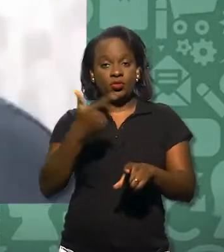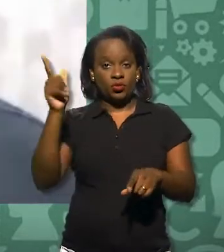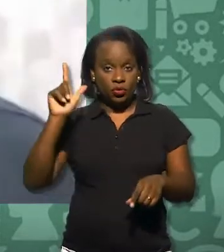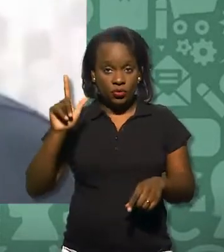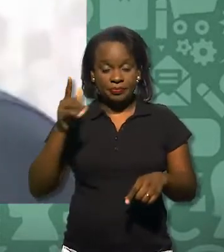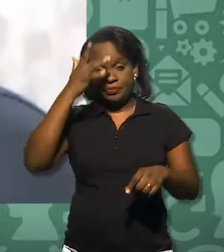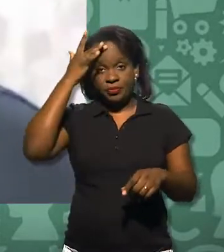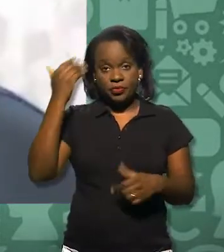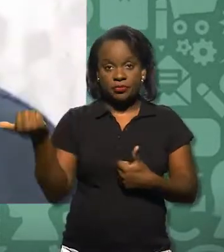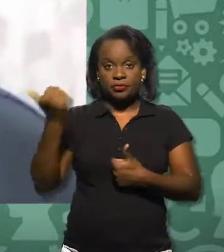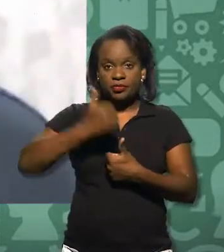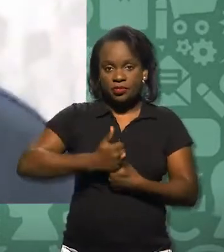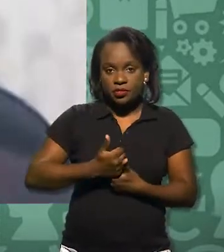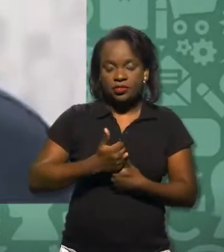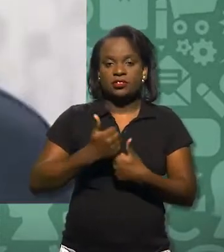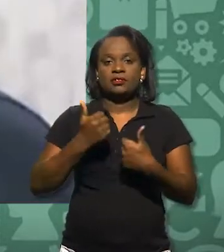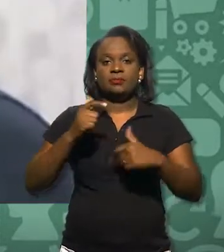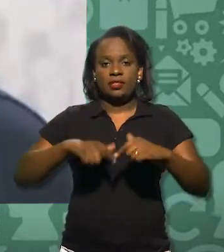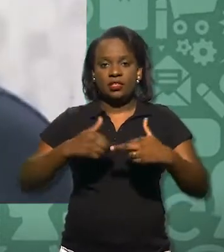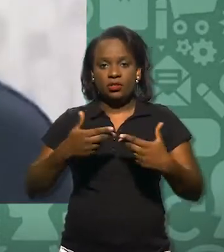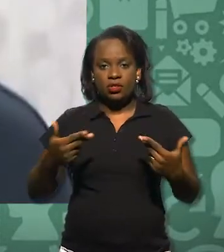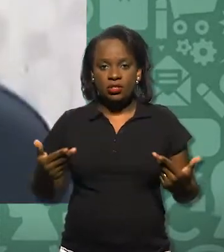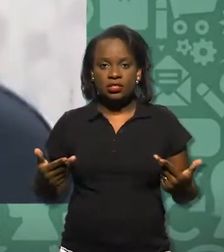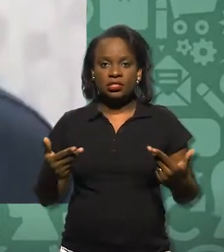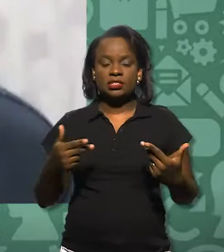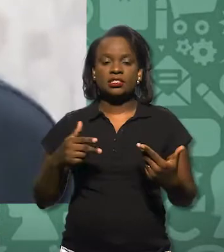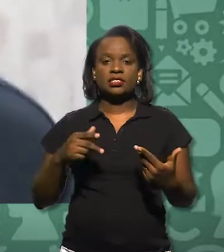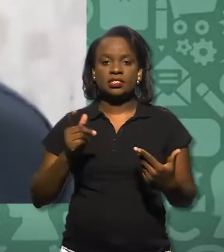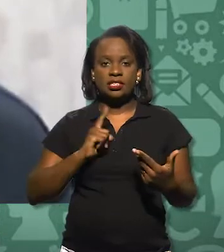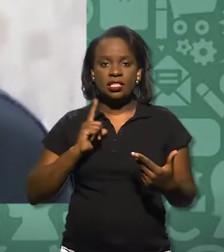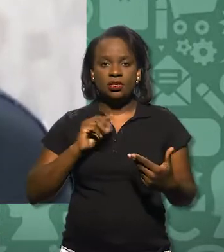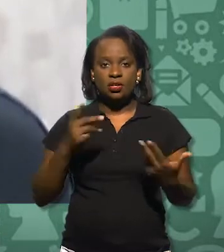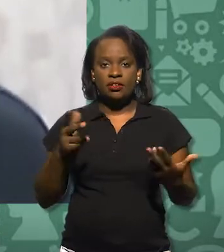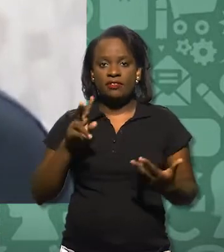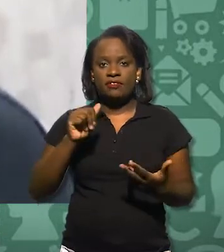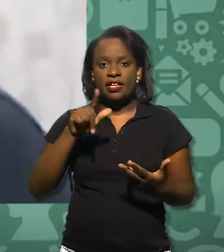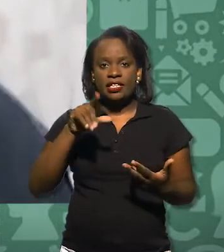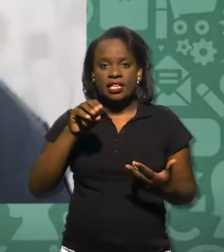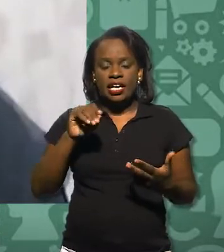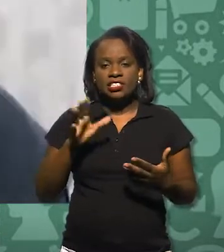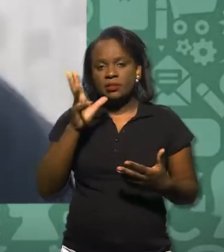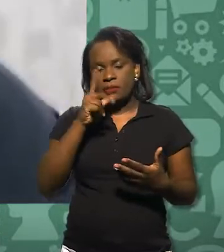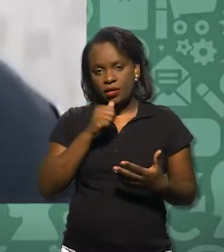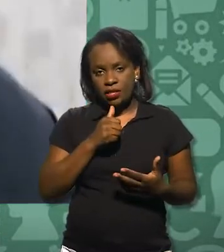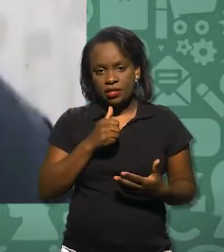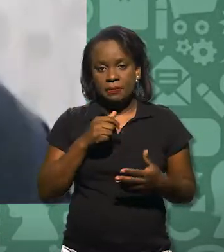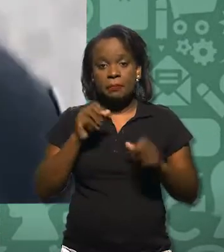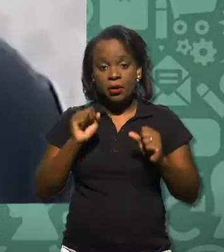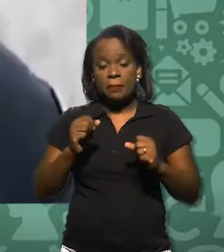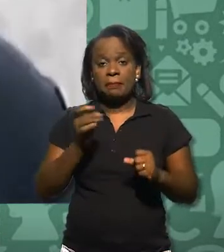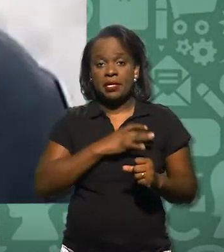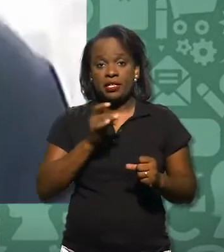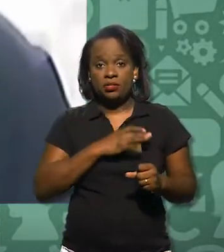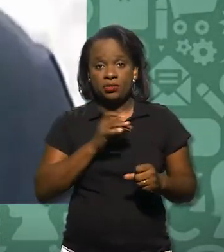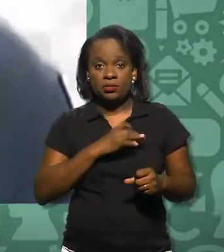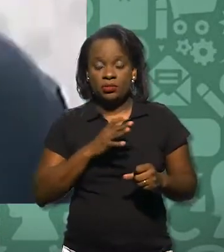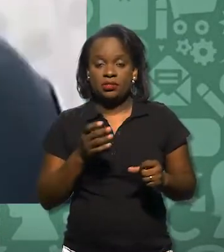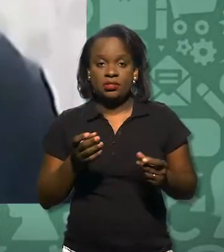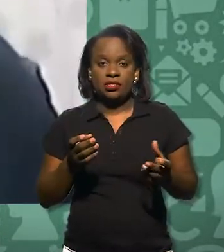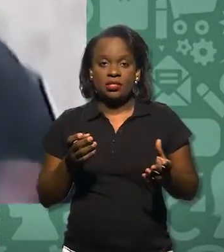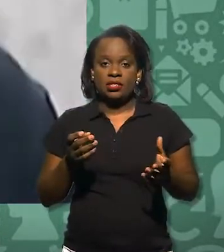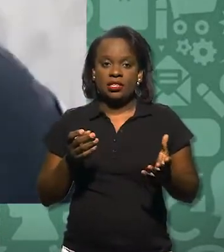outra coisa também, que as pessoas substituíram os alimentos frescos por alimentos que têm um prazo de validade um pouquinho mais extenso, até com medo, né,